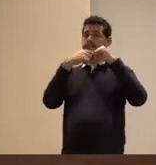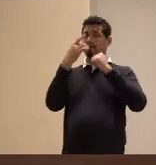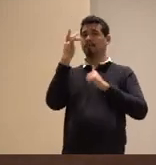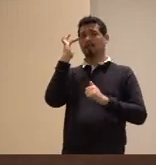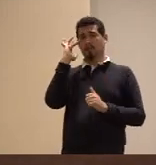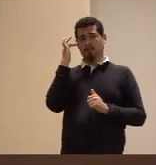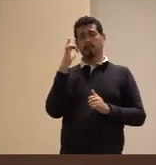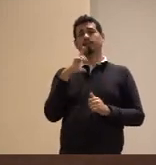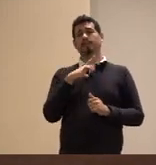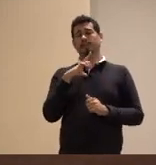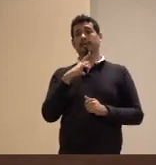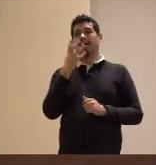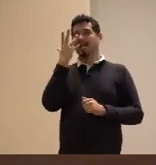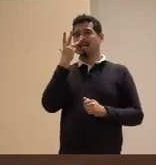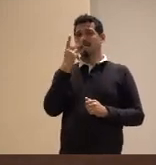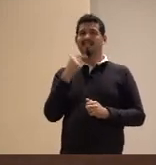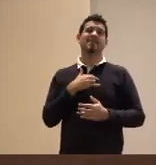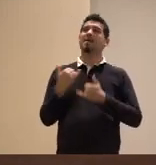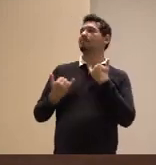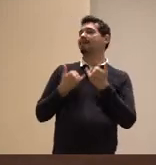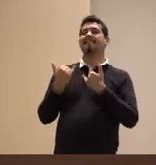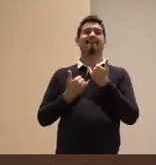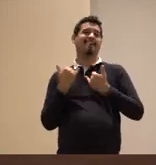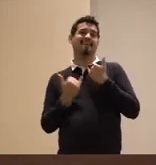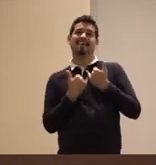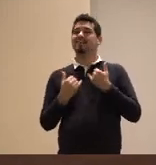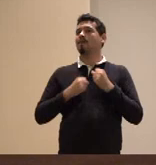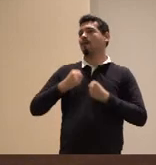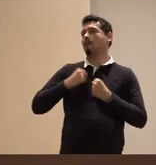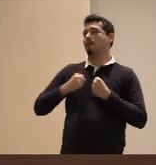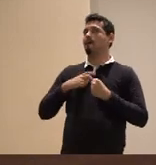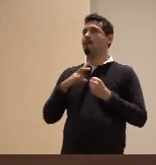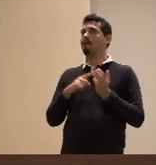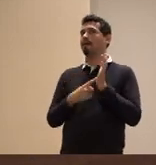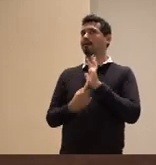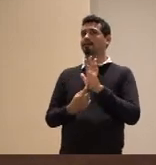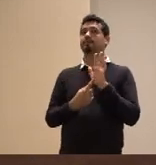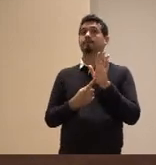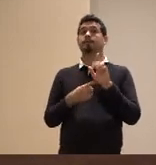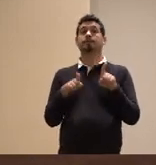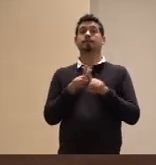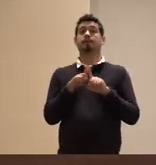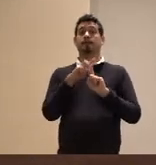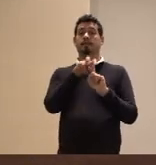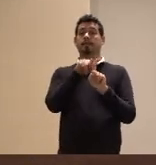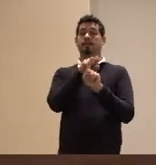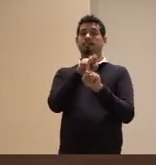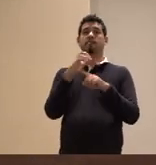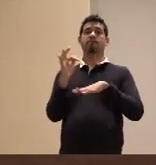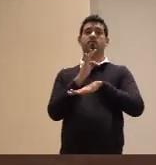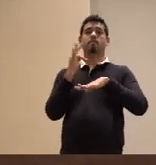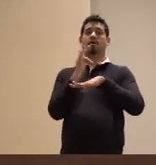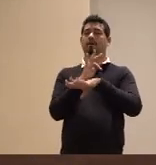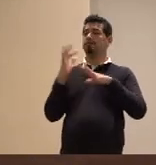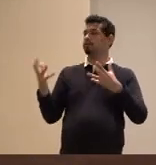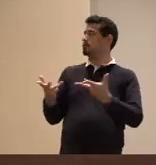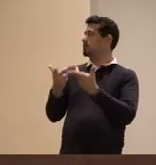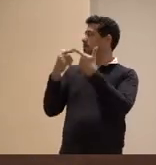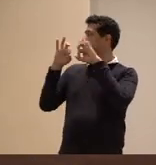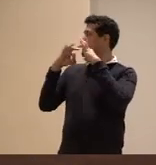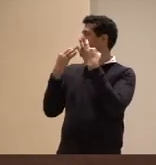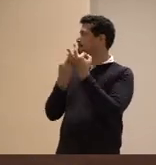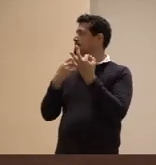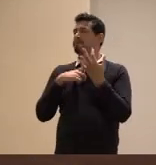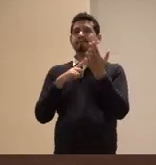Temos aqui as crianças brincando, correndo. A modalidade formal de acolhimento familiar, ela traz